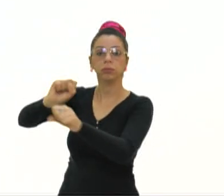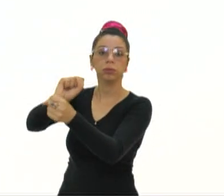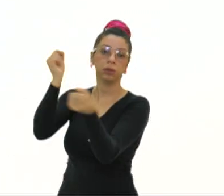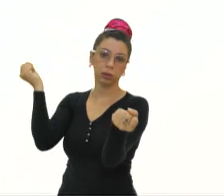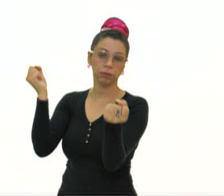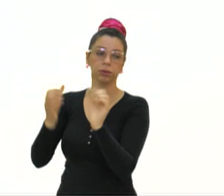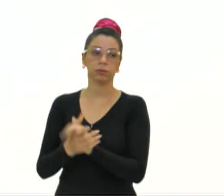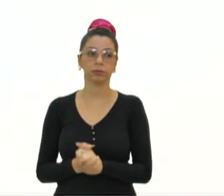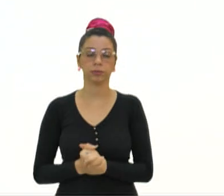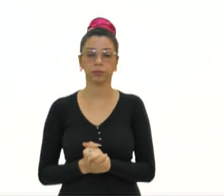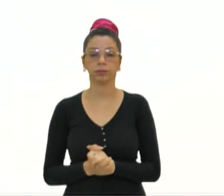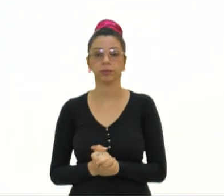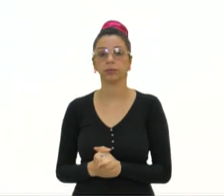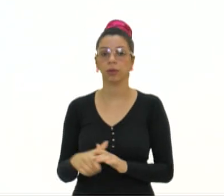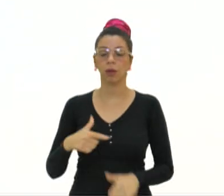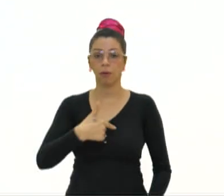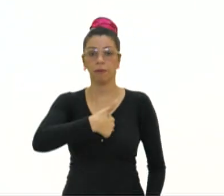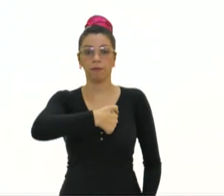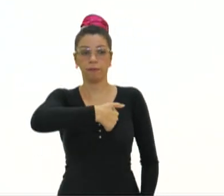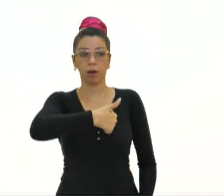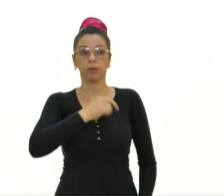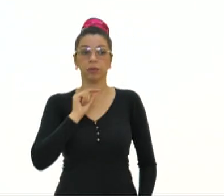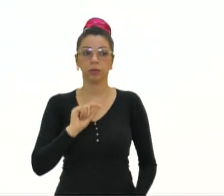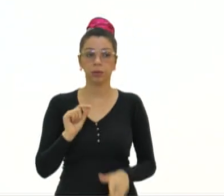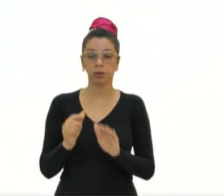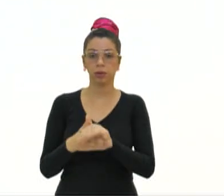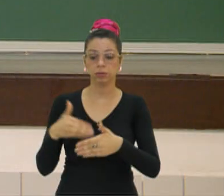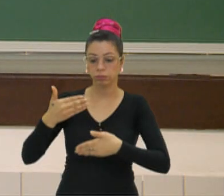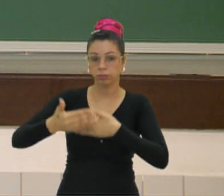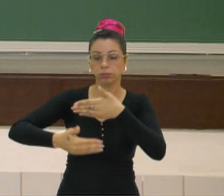lockout como recursos antissociais,